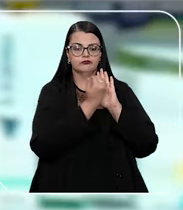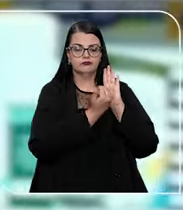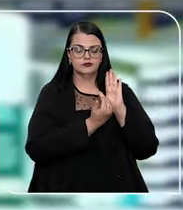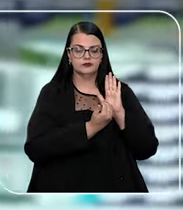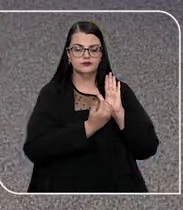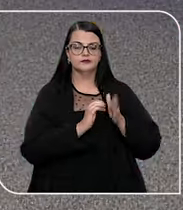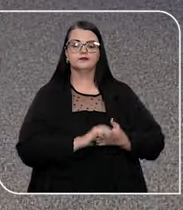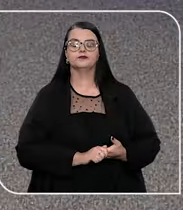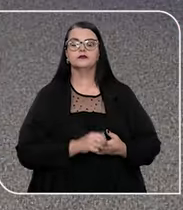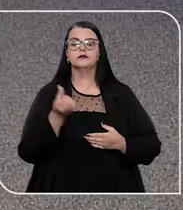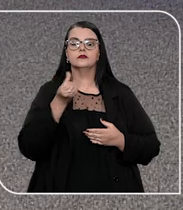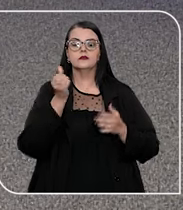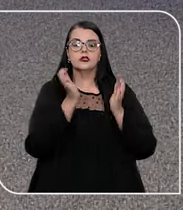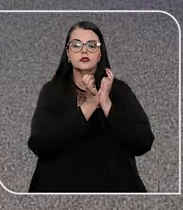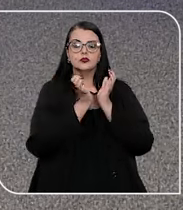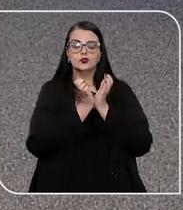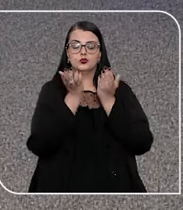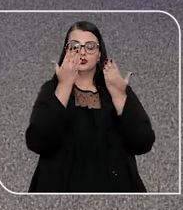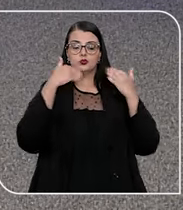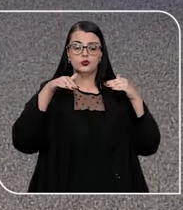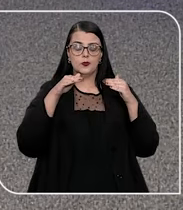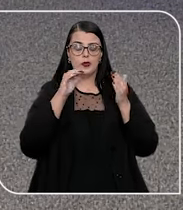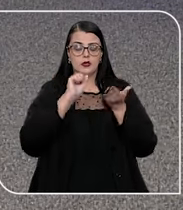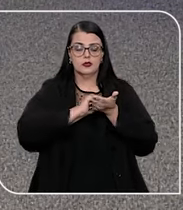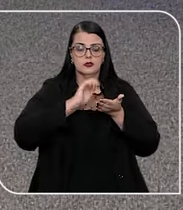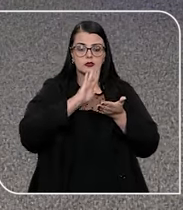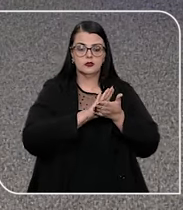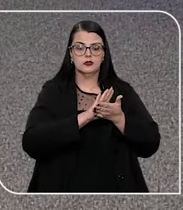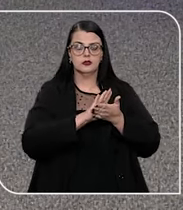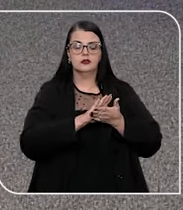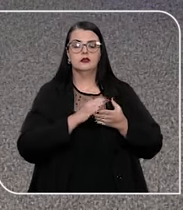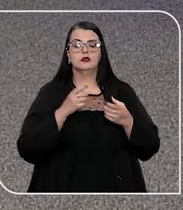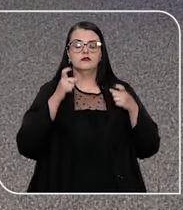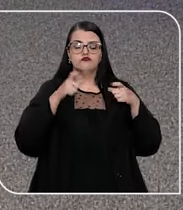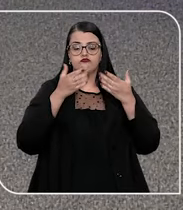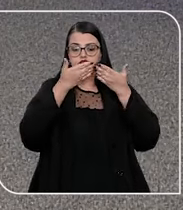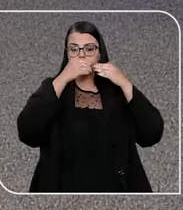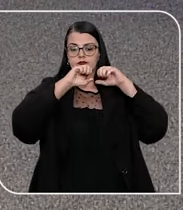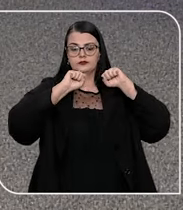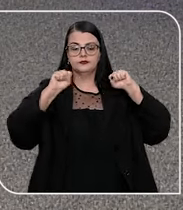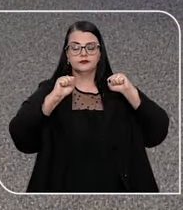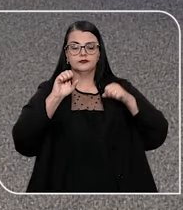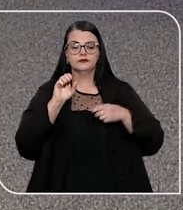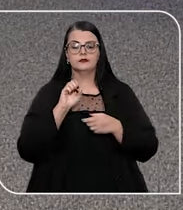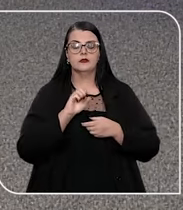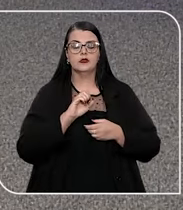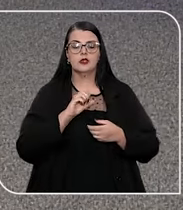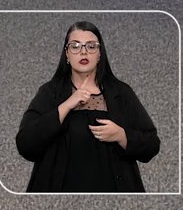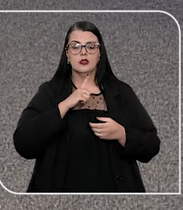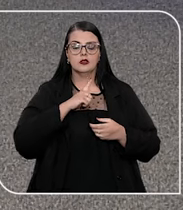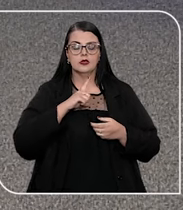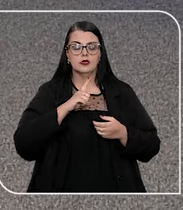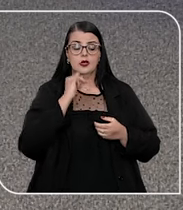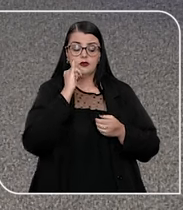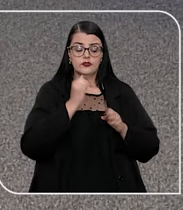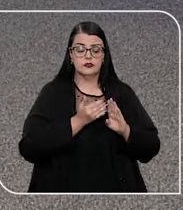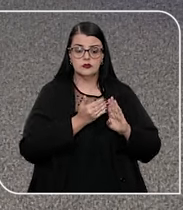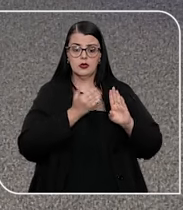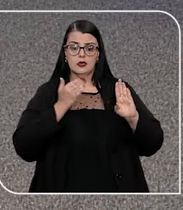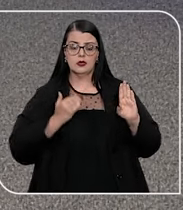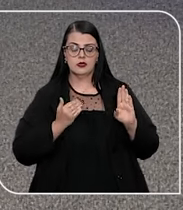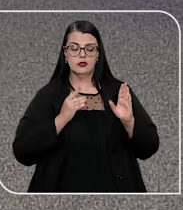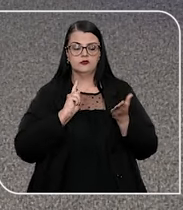da autarquia na sexta turma os ministros aplicaram precedente do Supremo Tribunal Federal para no caso julgado